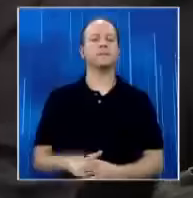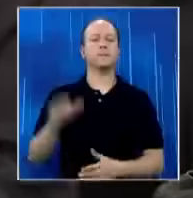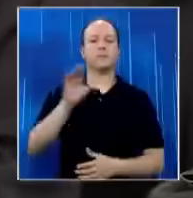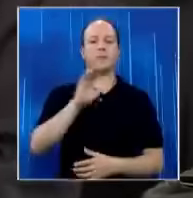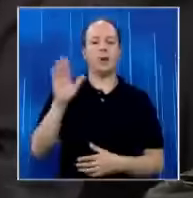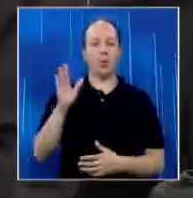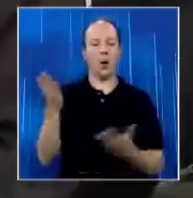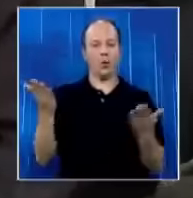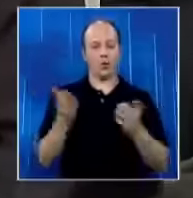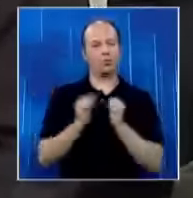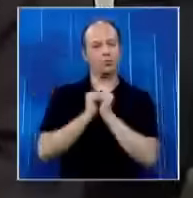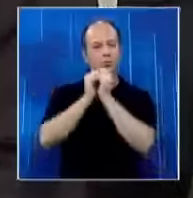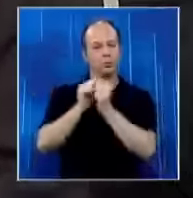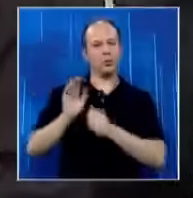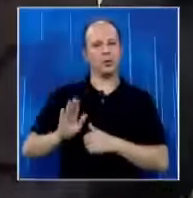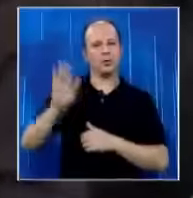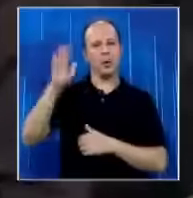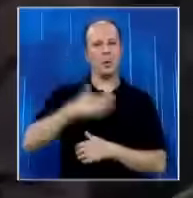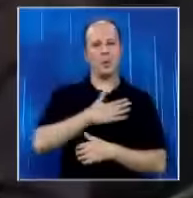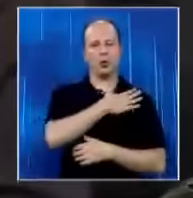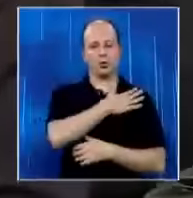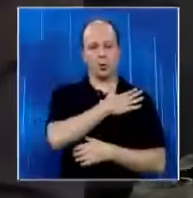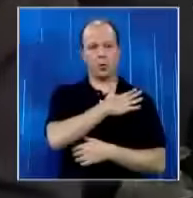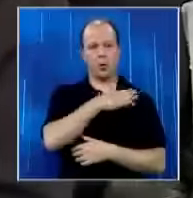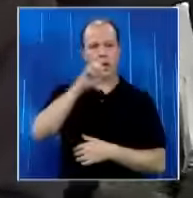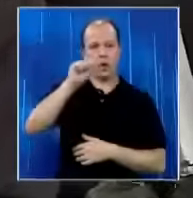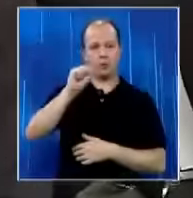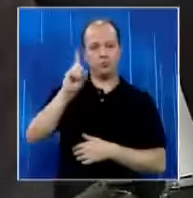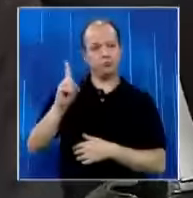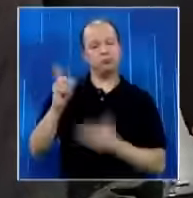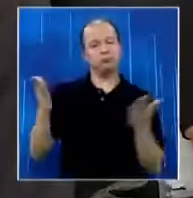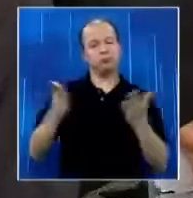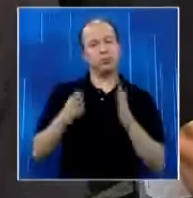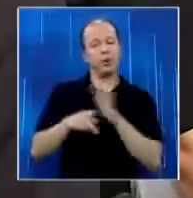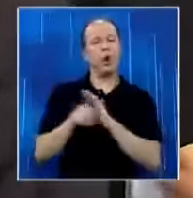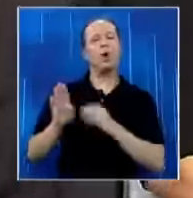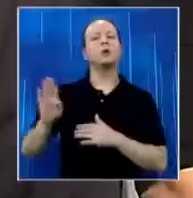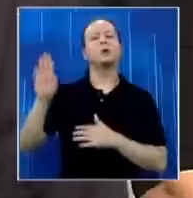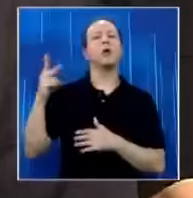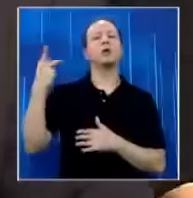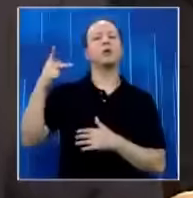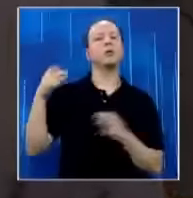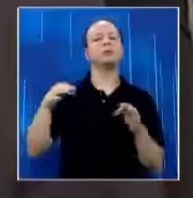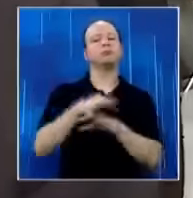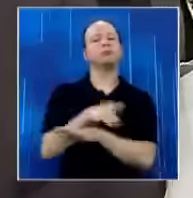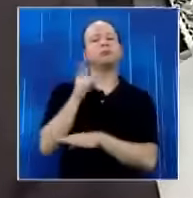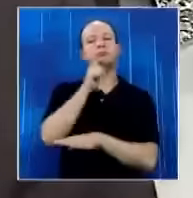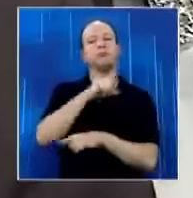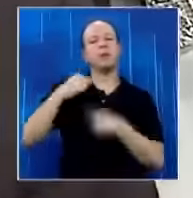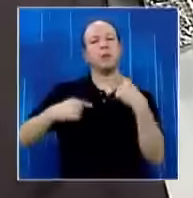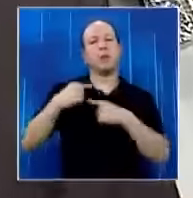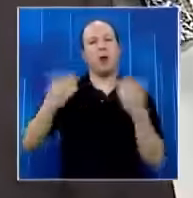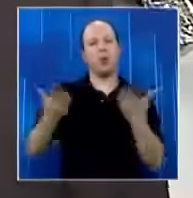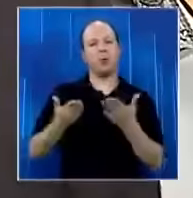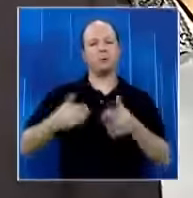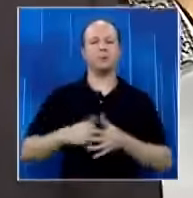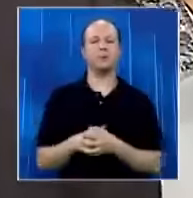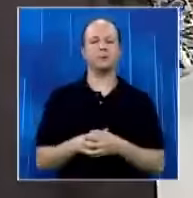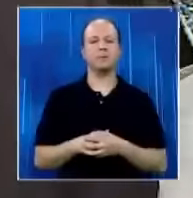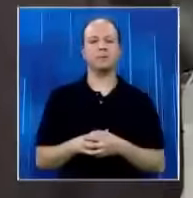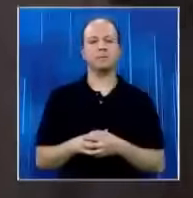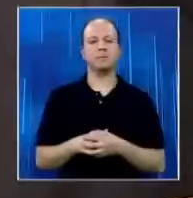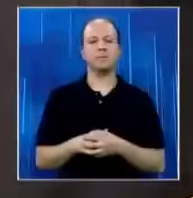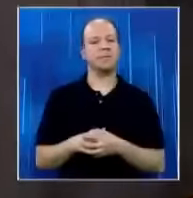Olá, Fernanda. Agora a gente está aqui com o candidato Major Olímpio do Solidariedade. Candidato, quais são as suas considerações sobre o debate de hoje? Eu